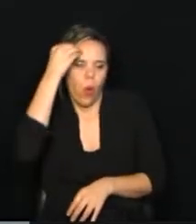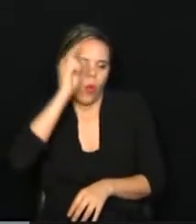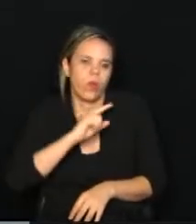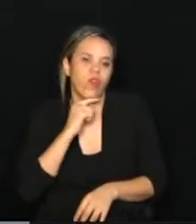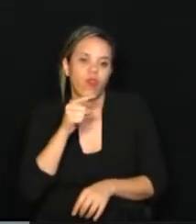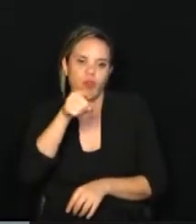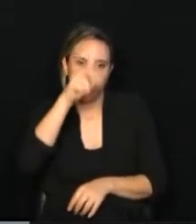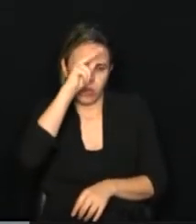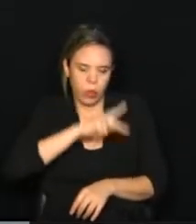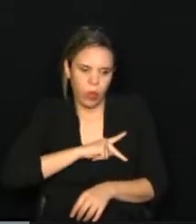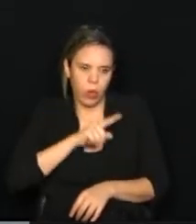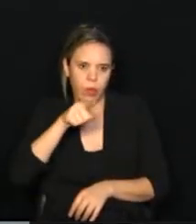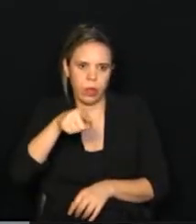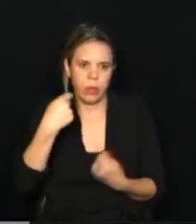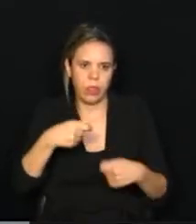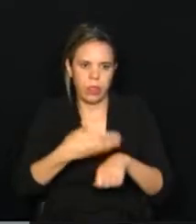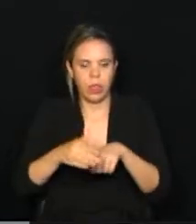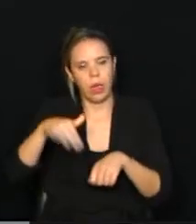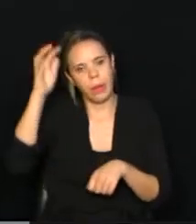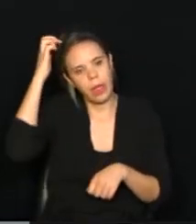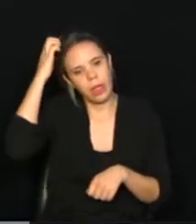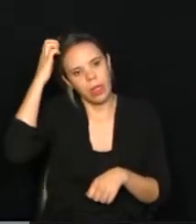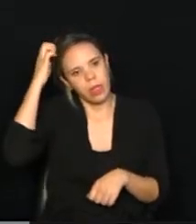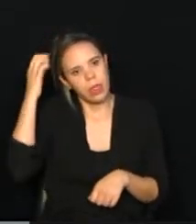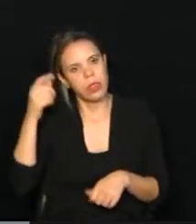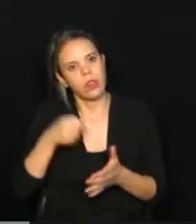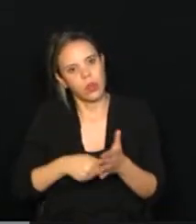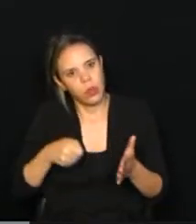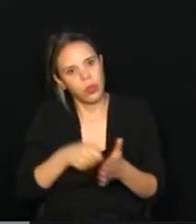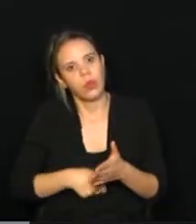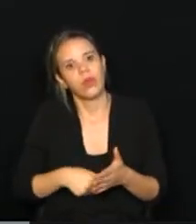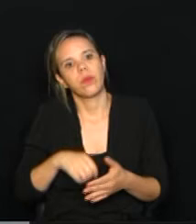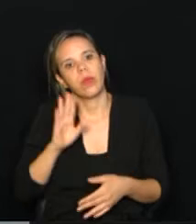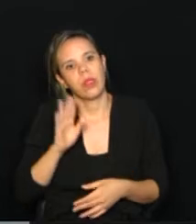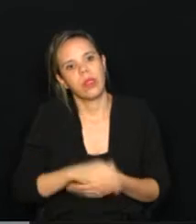sua. Você precisa treinar mais, você precisa se dedicar mais.